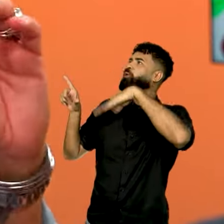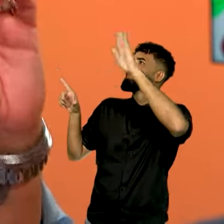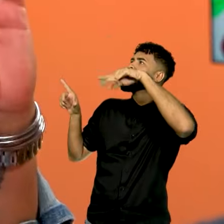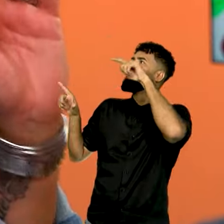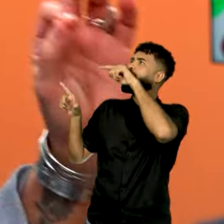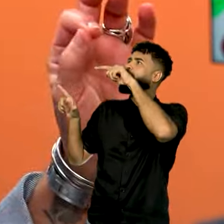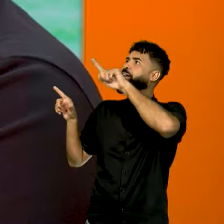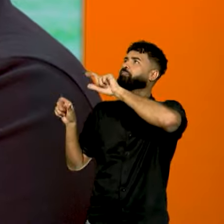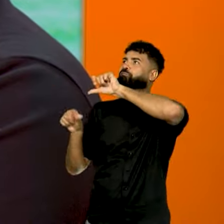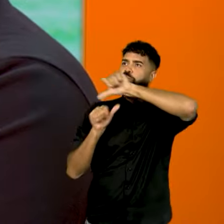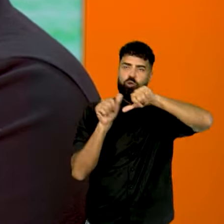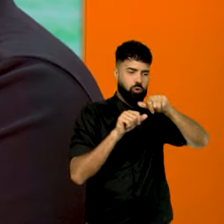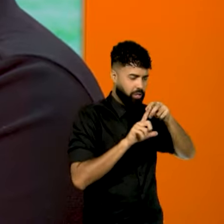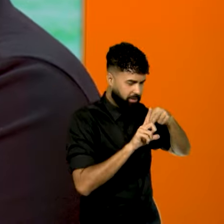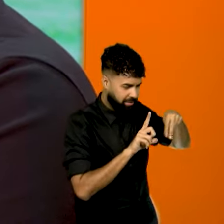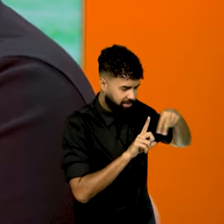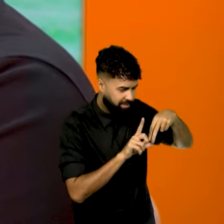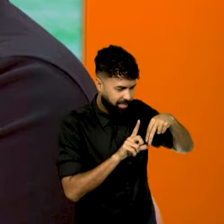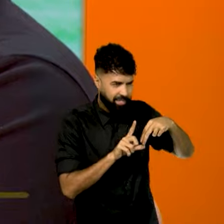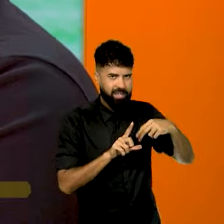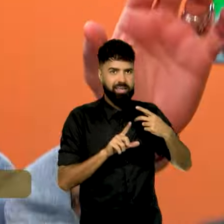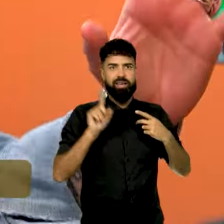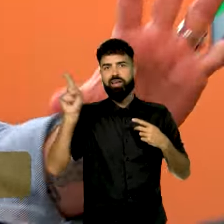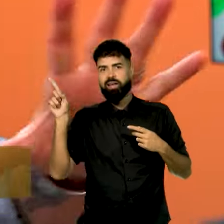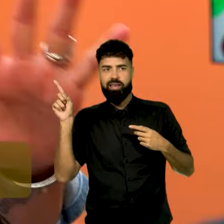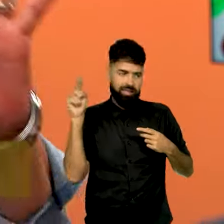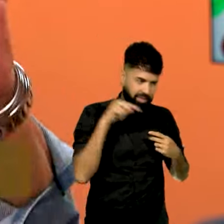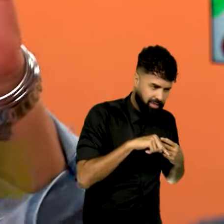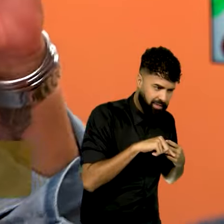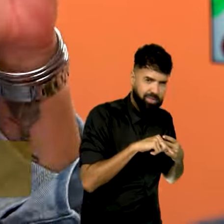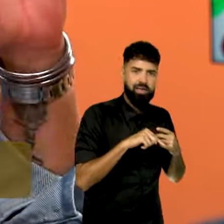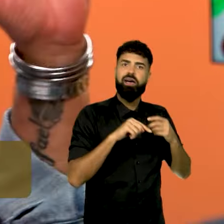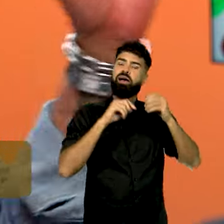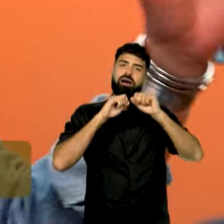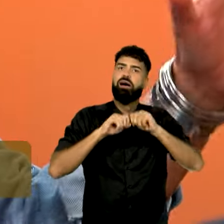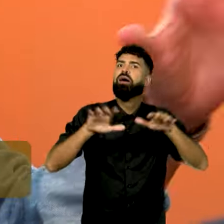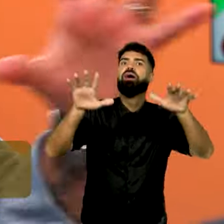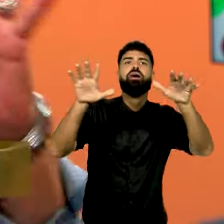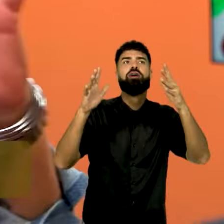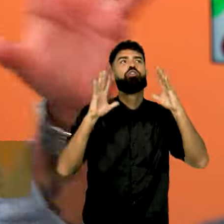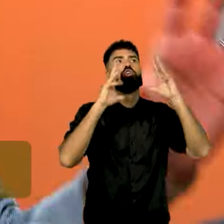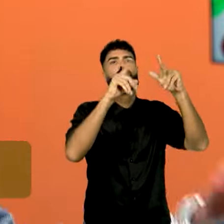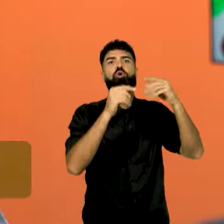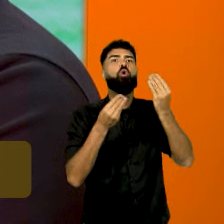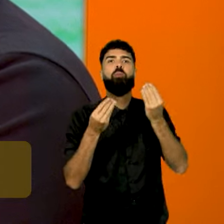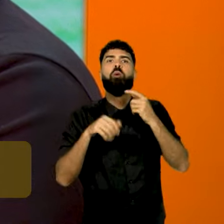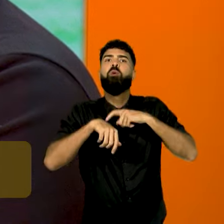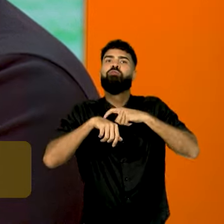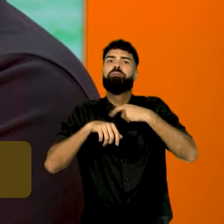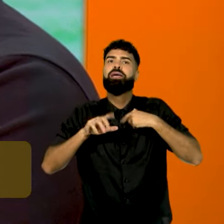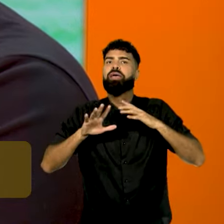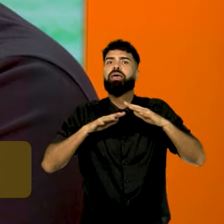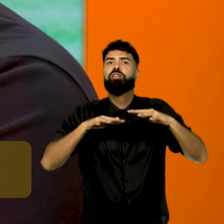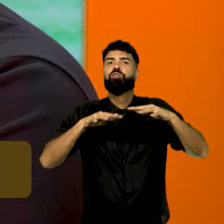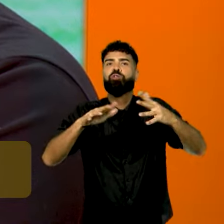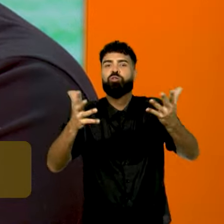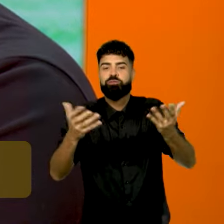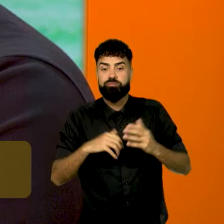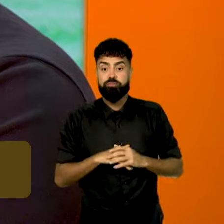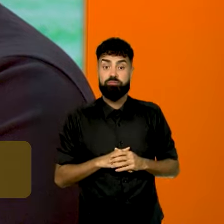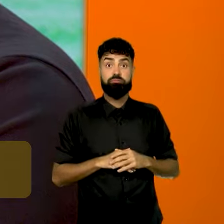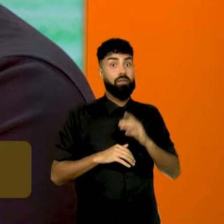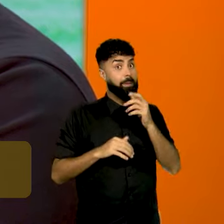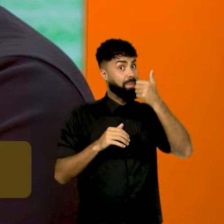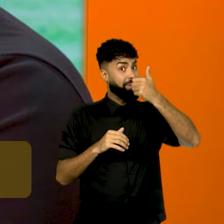do quarto da Bebel, sua filhota. Isso. E aí, como é que ele saiu da parede e entrou na vida de todos nós? Ele sai para virar